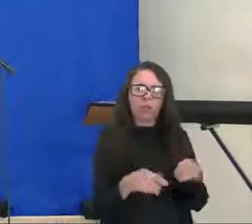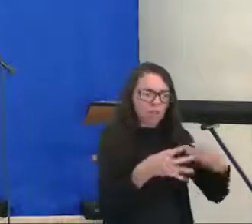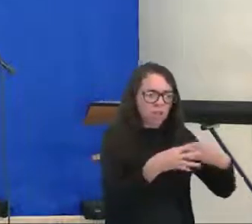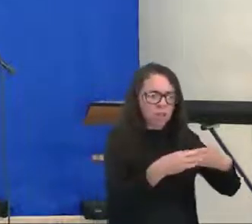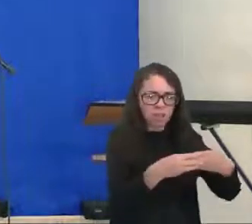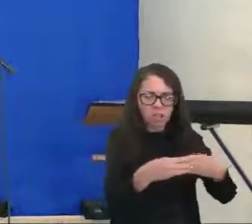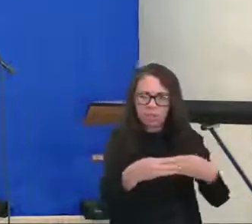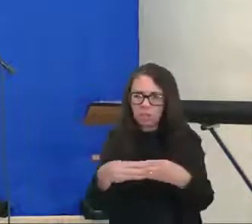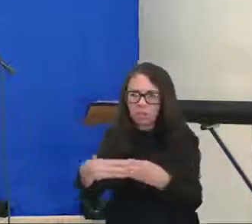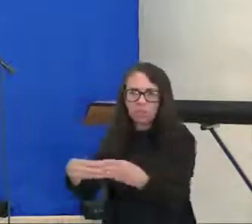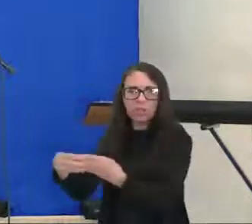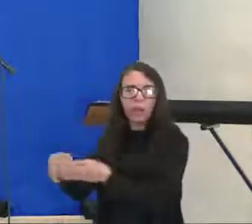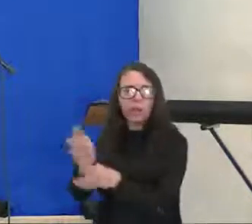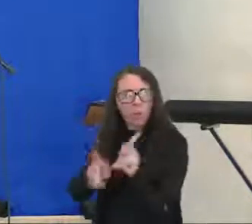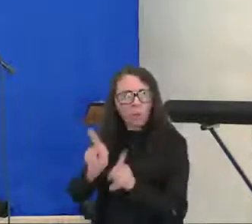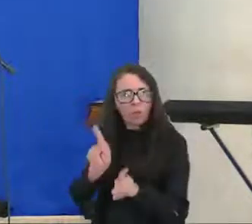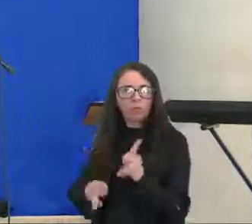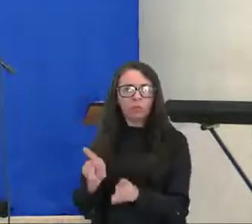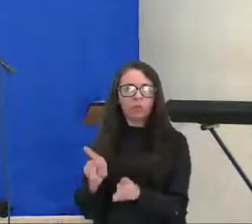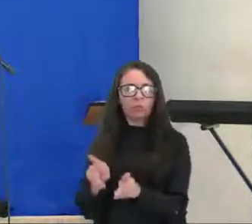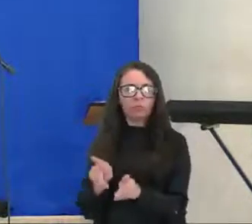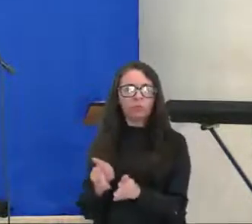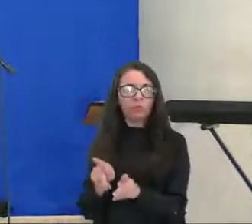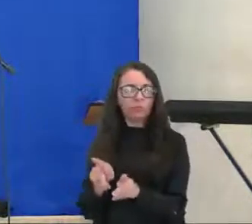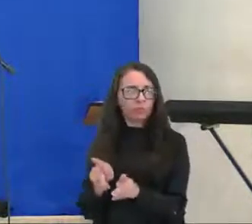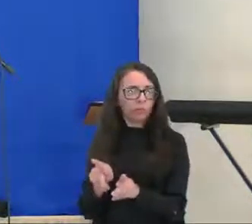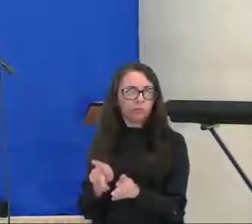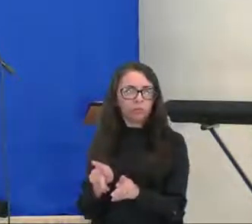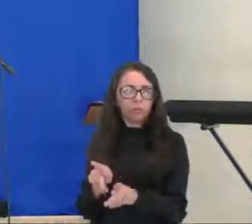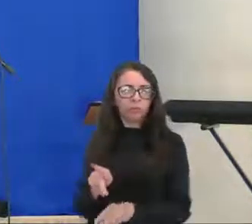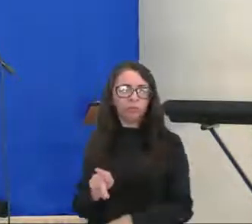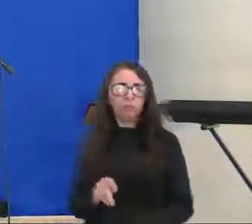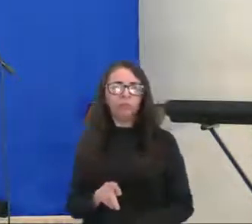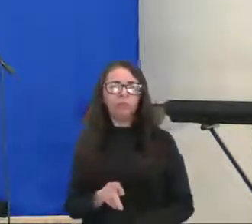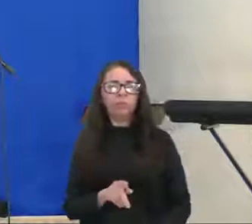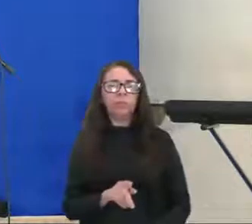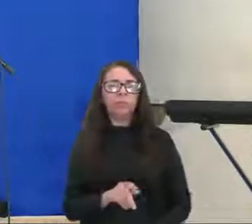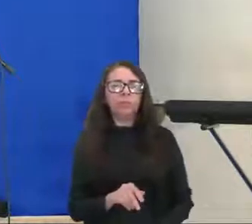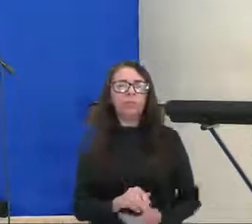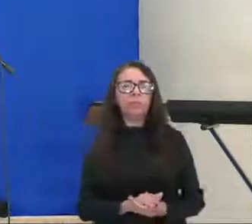11. No 12, Deus responde.